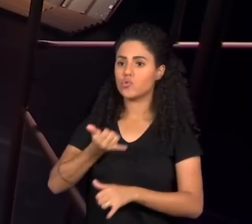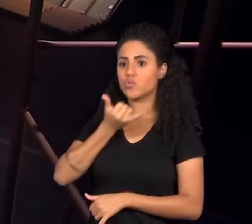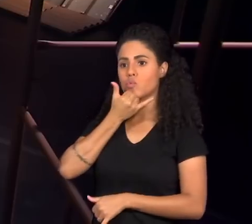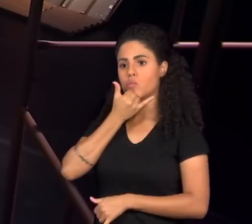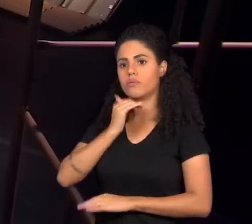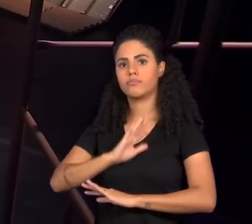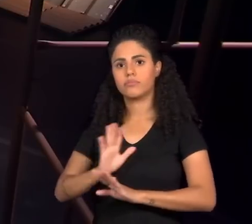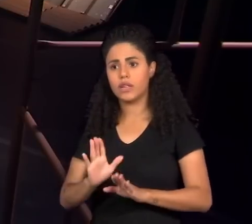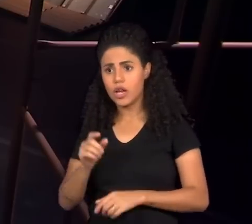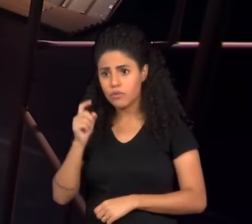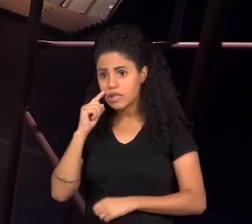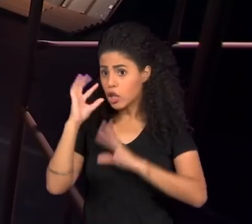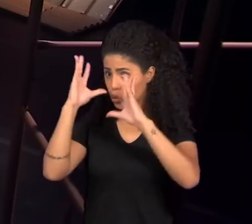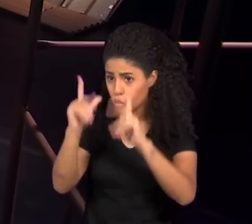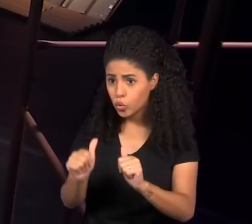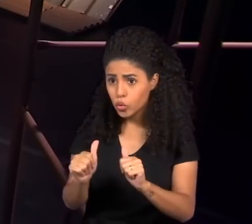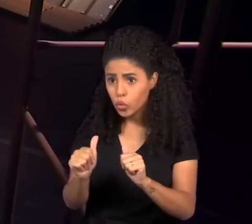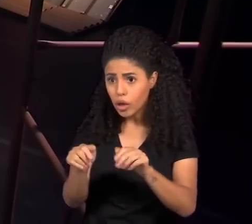o senhor está, Eu mas tô o senhor é